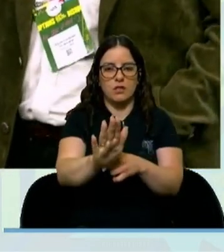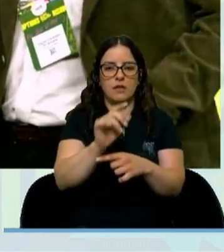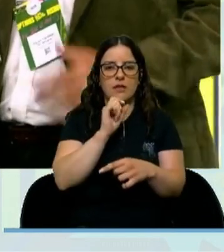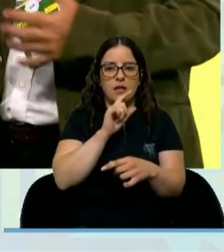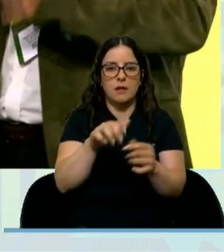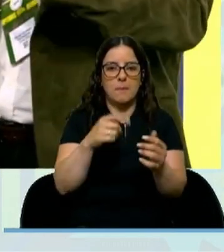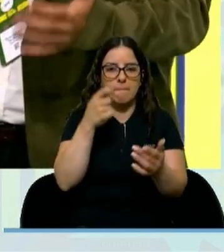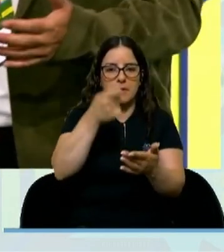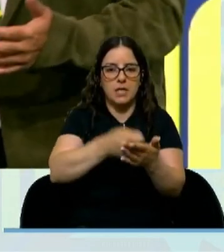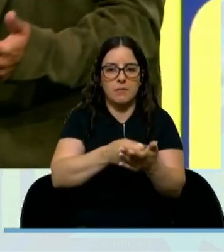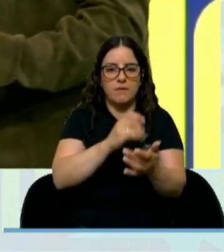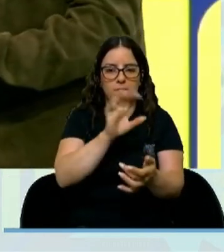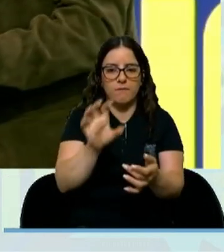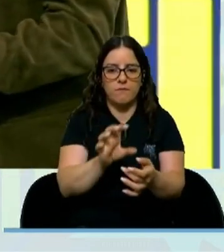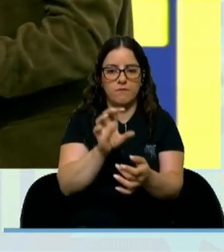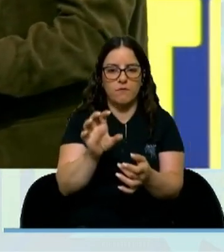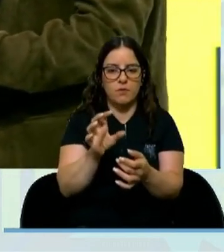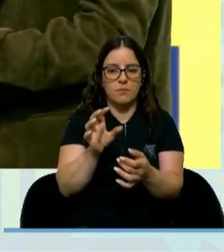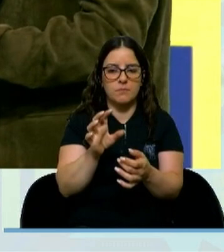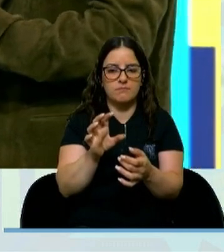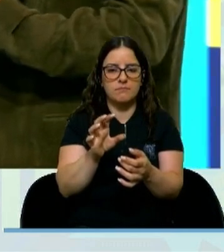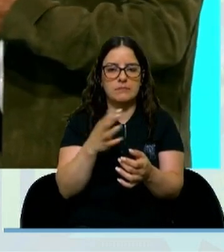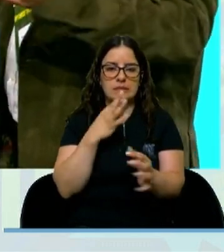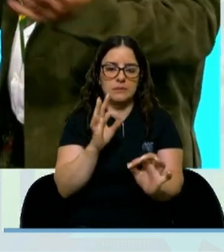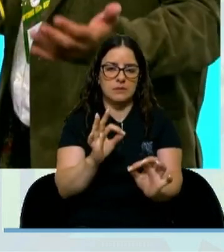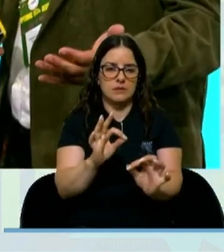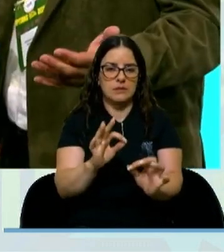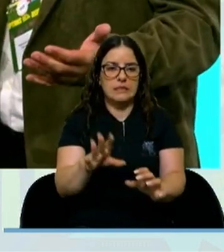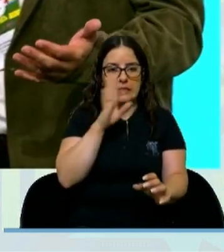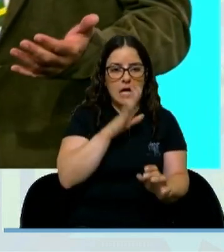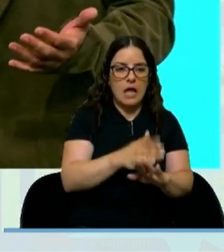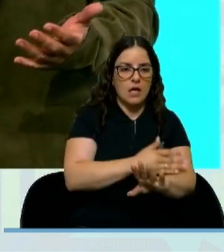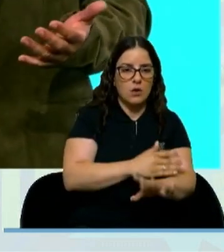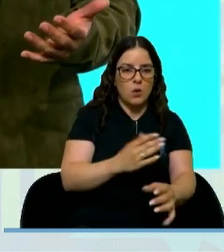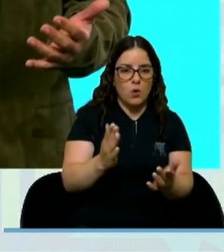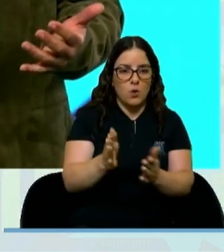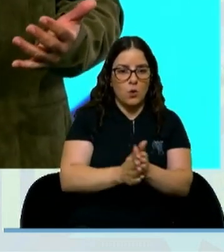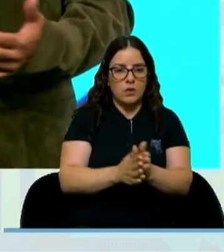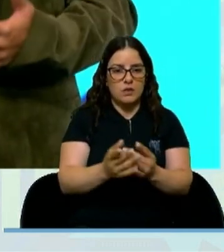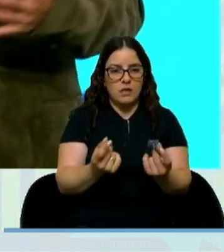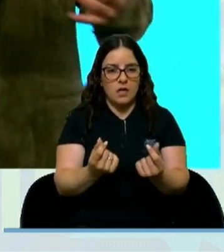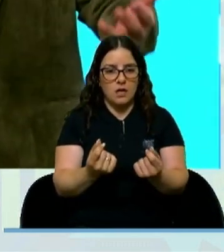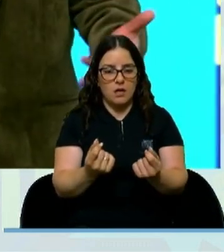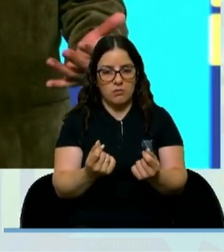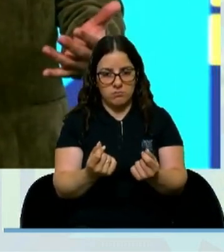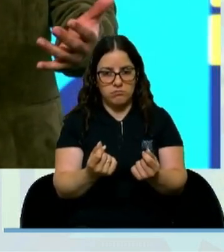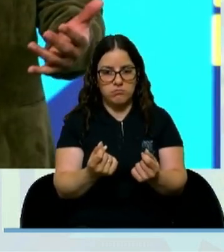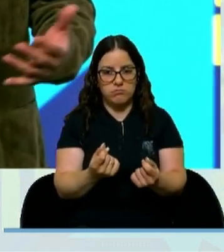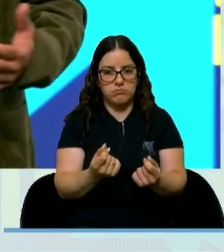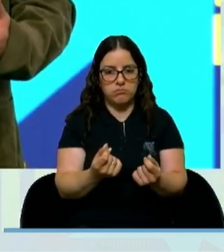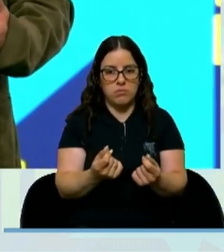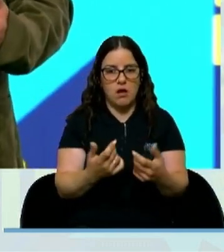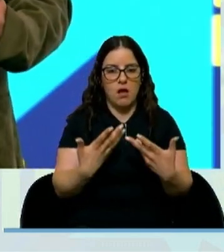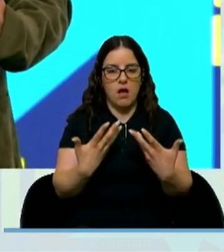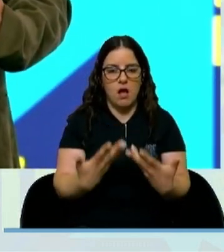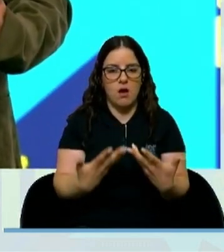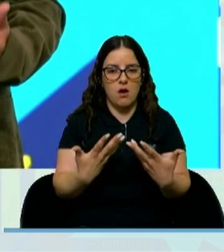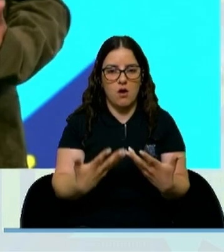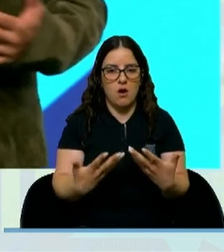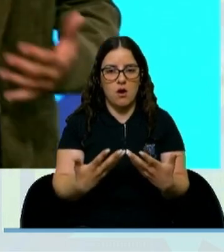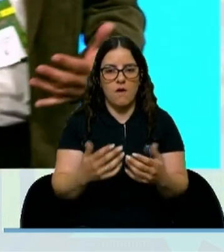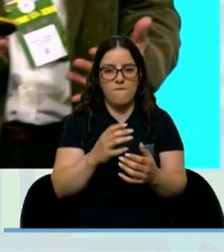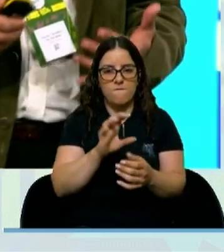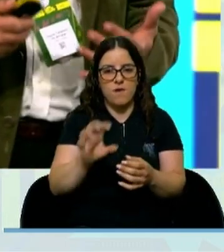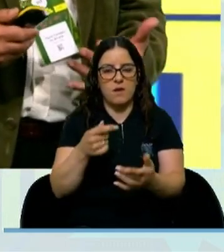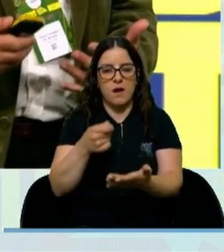realizar pagamentos de uma forma mais simples. Se nós antes utilizávamos dinheiro, hoje temos outras formas de pagar e